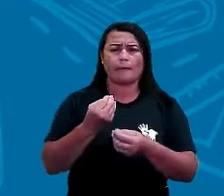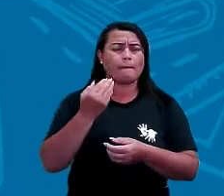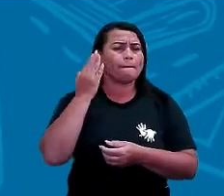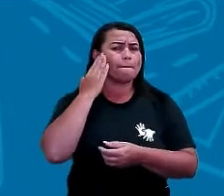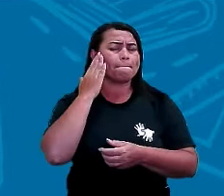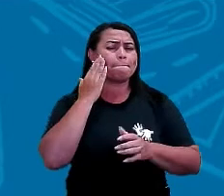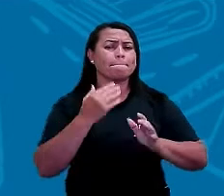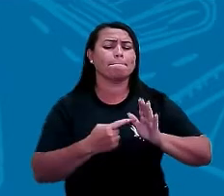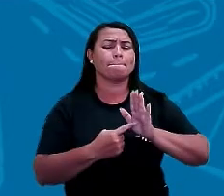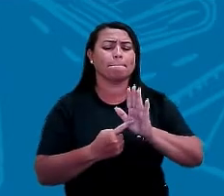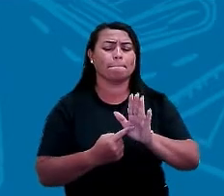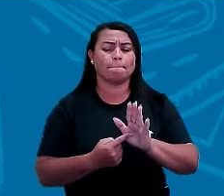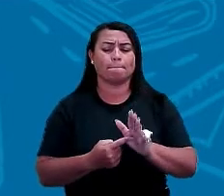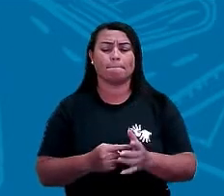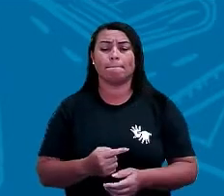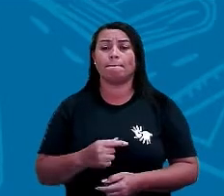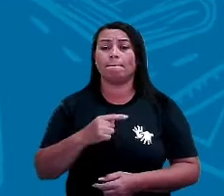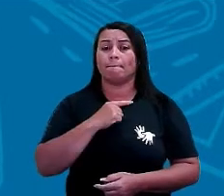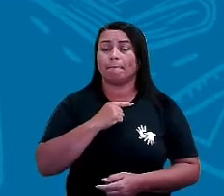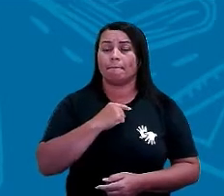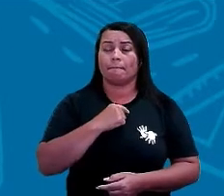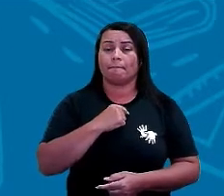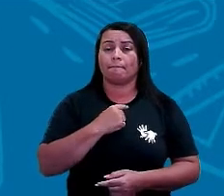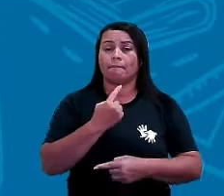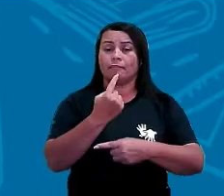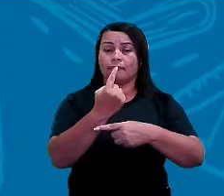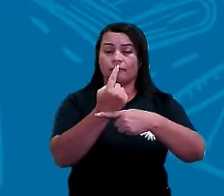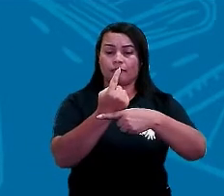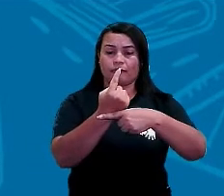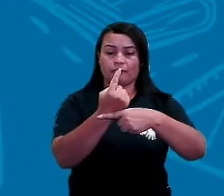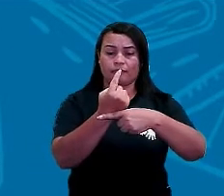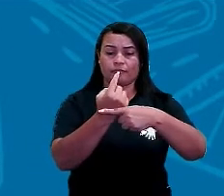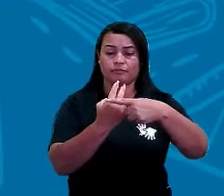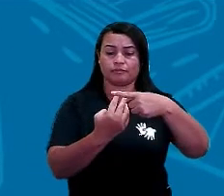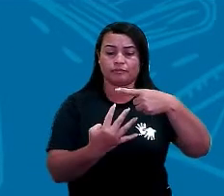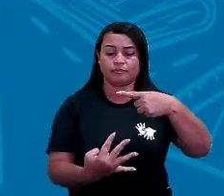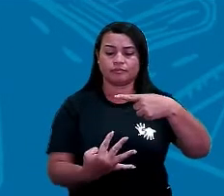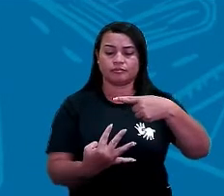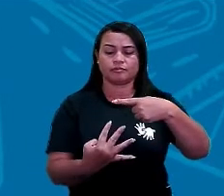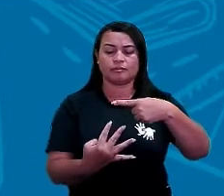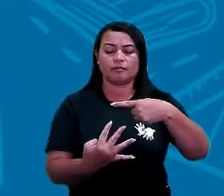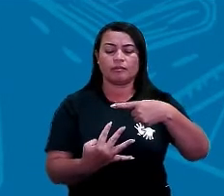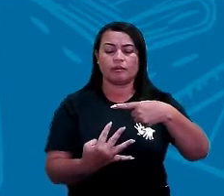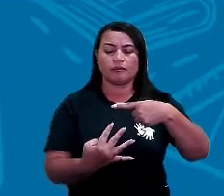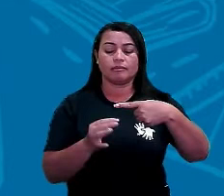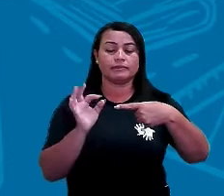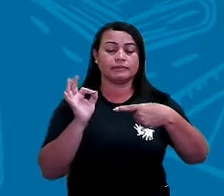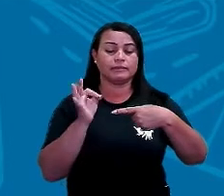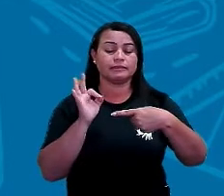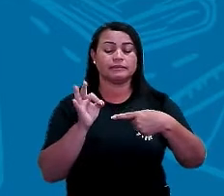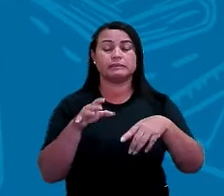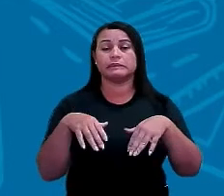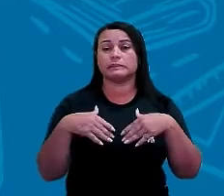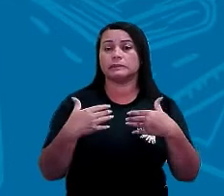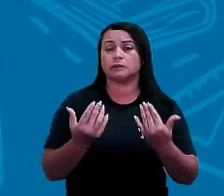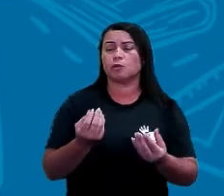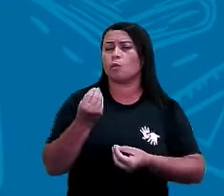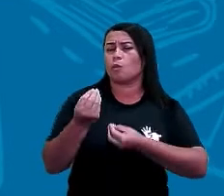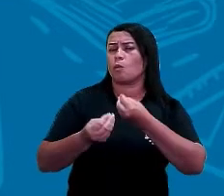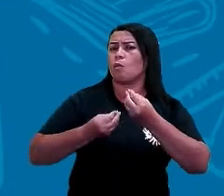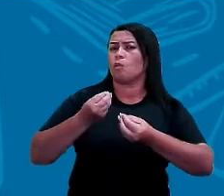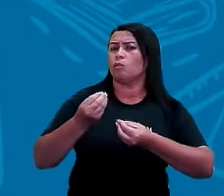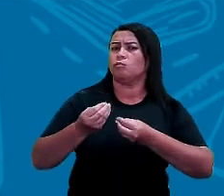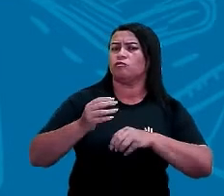forma de fração? Eu vou escrever 1 sobre 4, tá certo? E aí, como é que eu